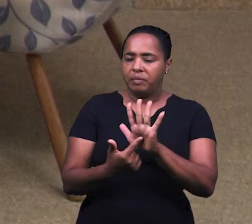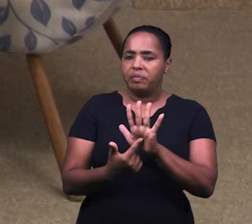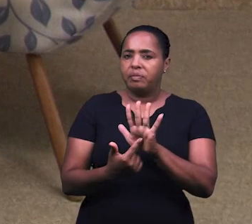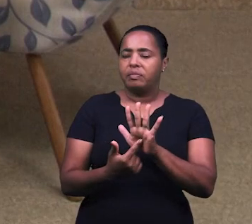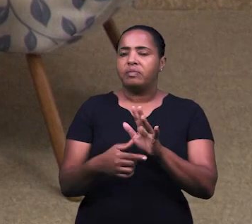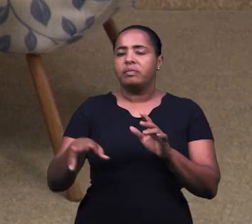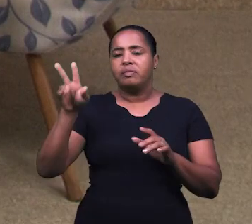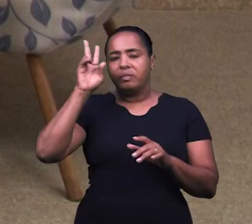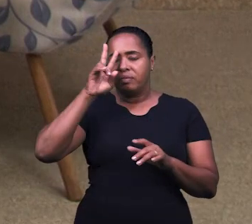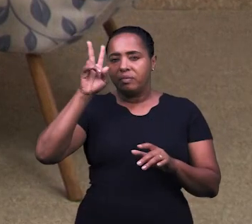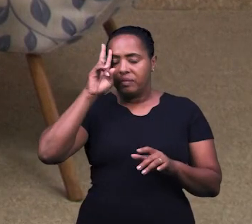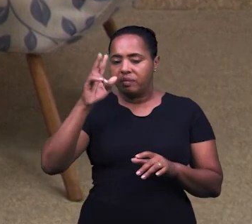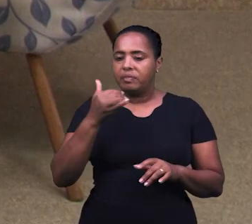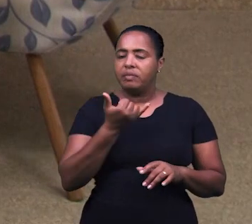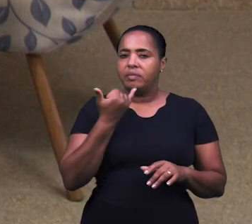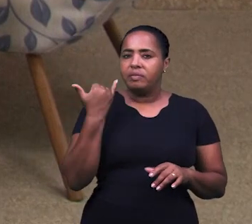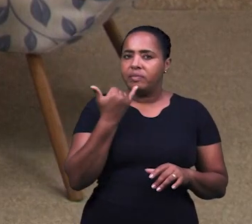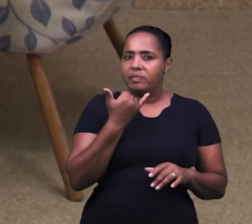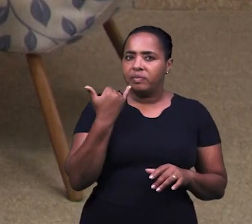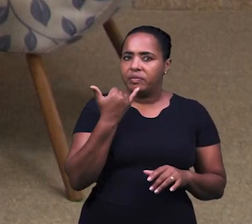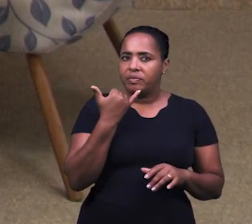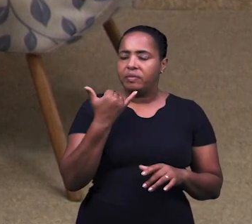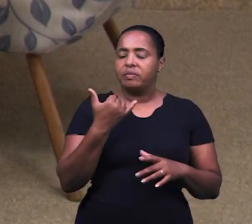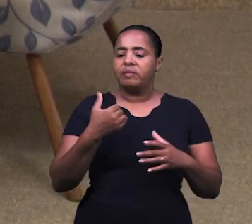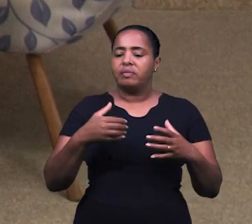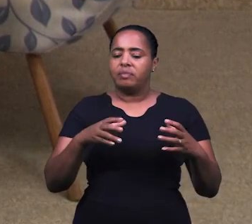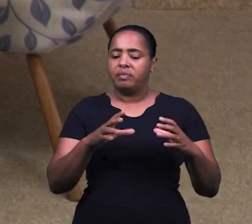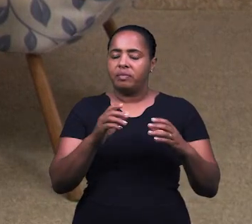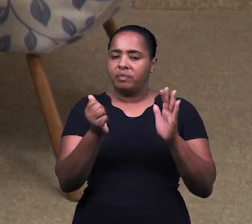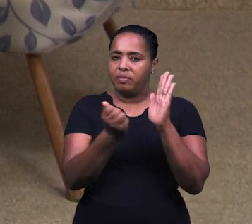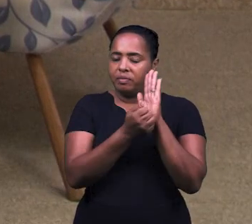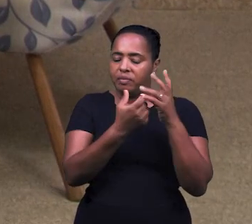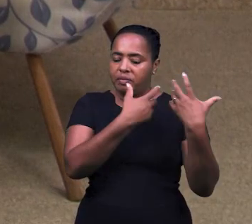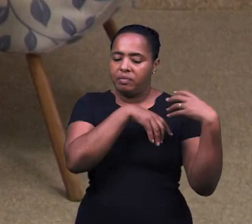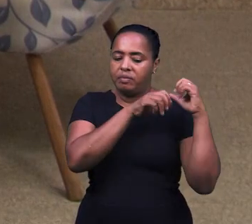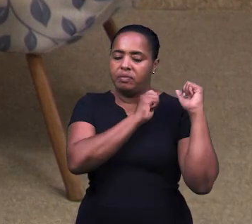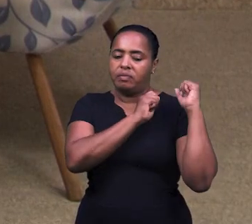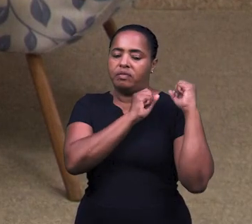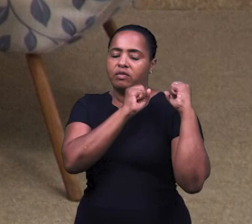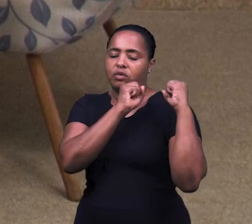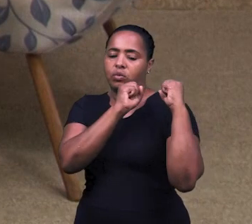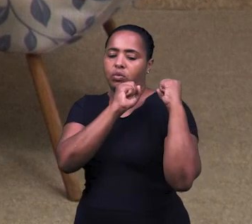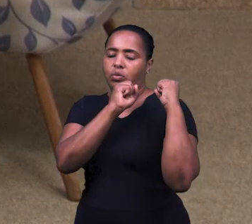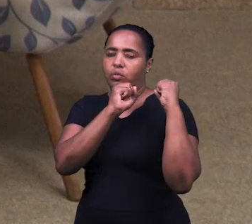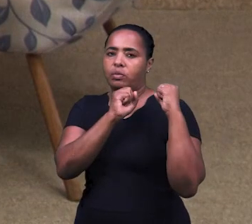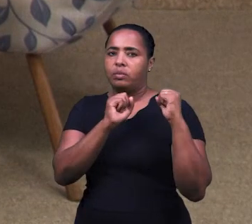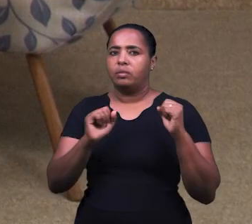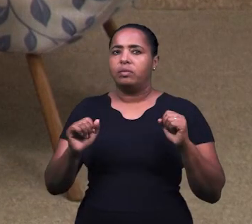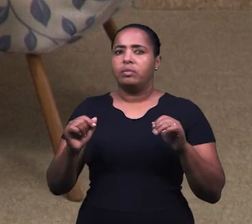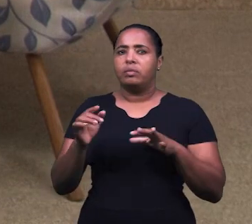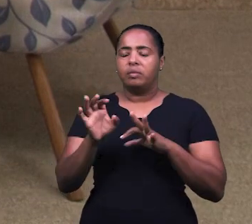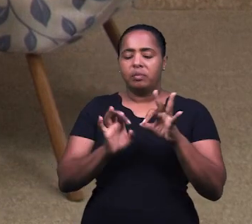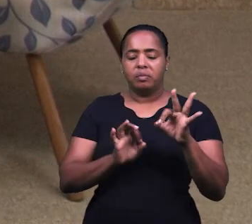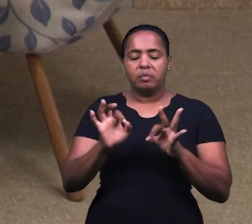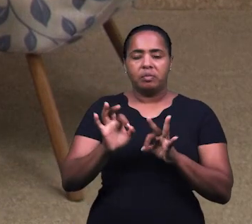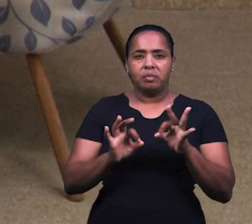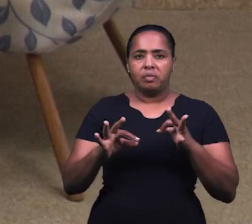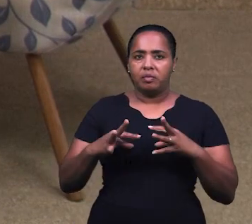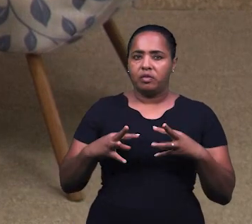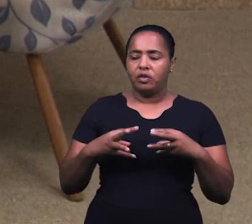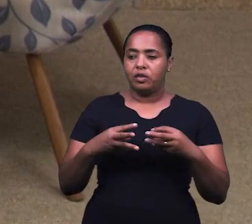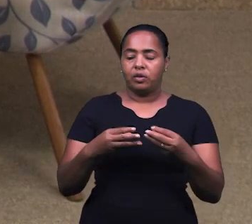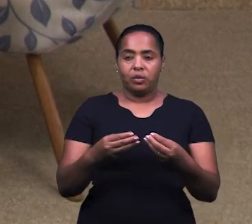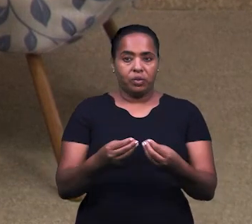a cruz. Lembramos também que Isaac, ele carregou o lenho. Podemos ver que naquele momento ali, Abraão ele tinha preparado